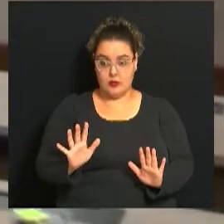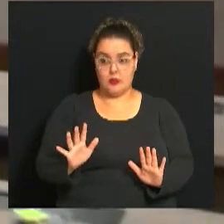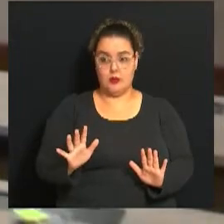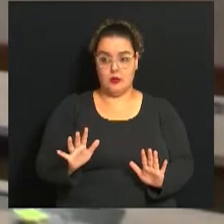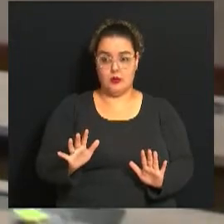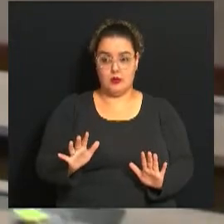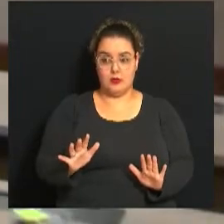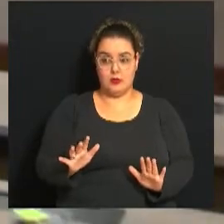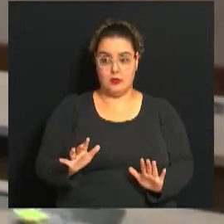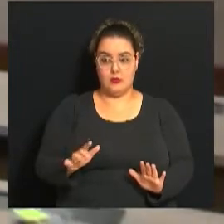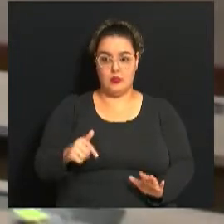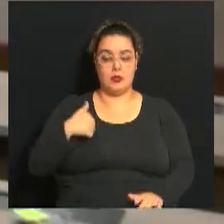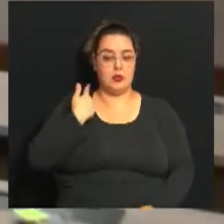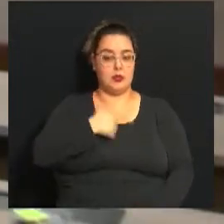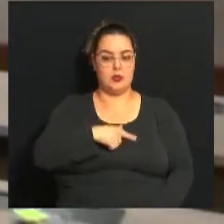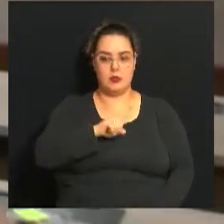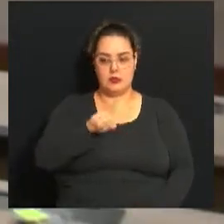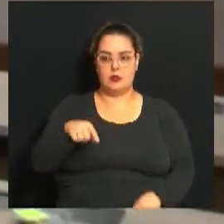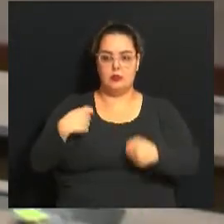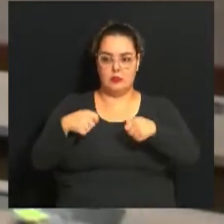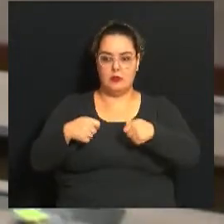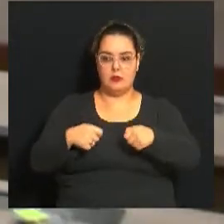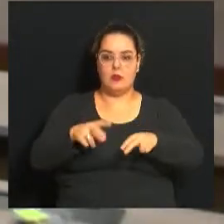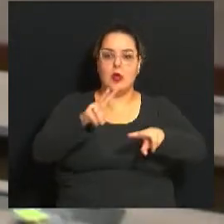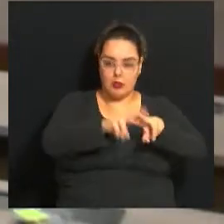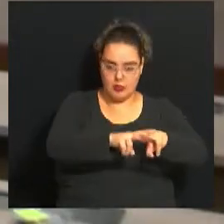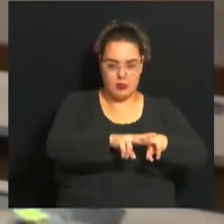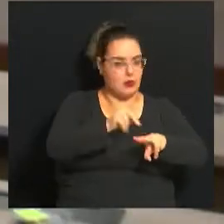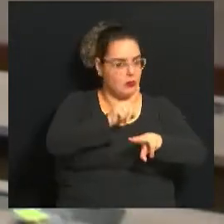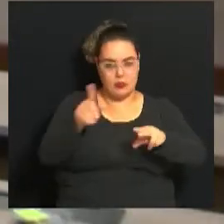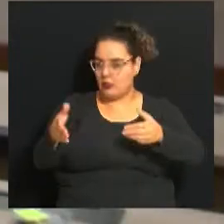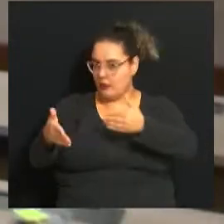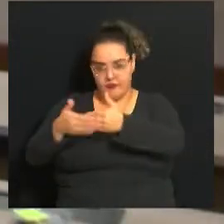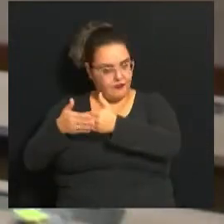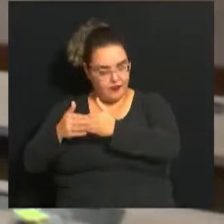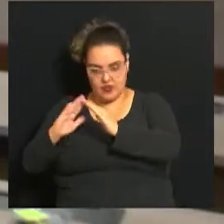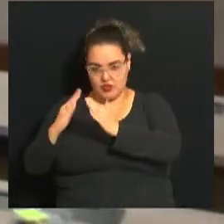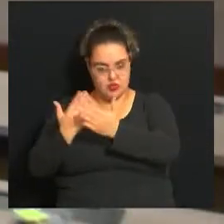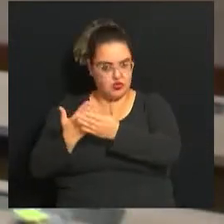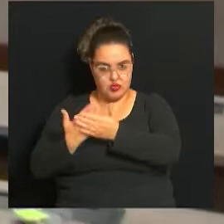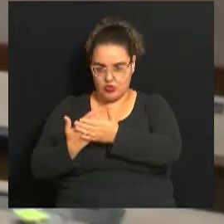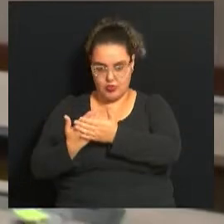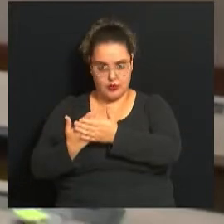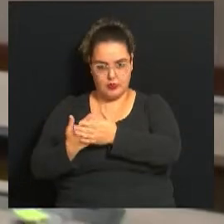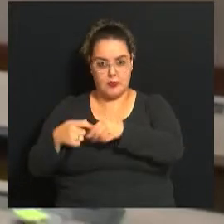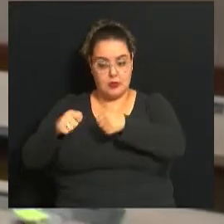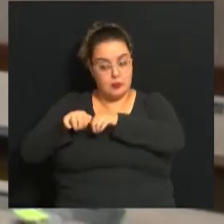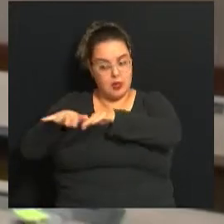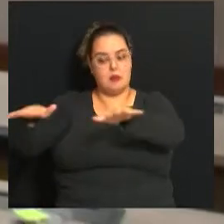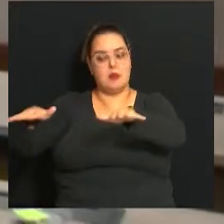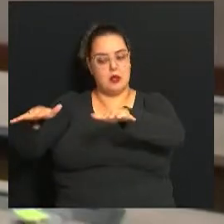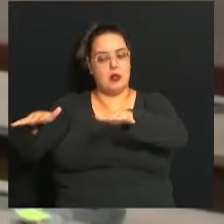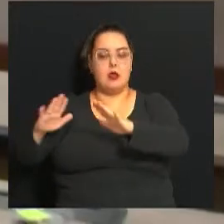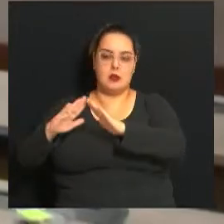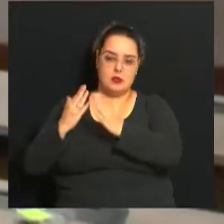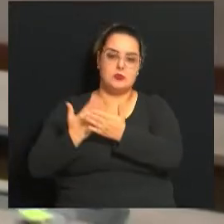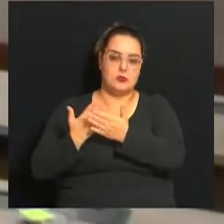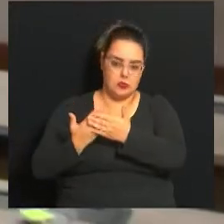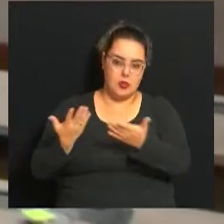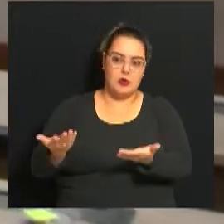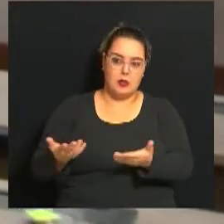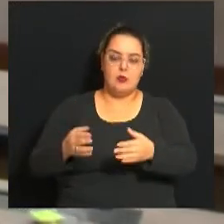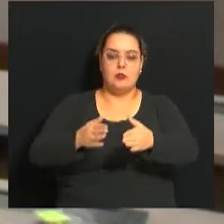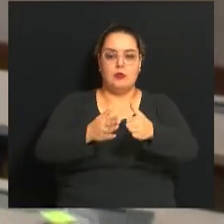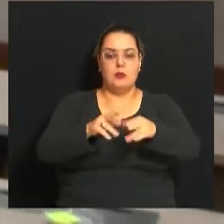gente não precise abrir presídio, a gente não fecha escola, a gente tem que ampliar as escolas. Então, por isso, esse requerimento